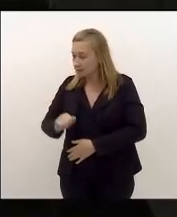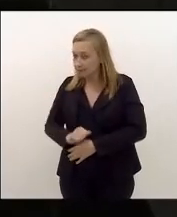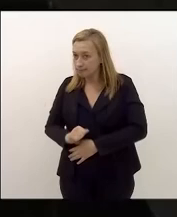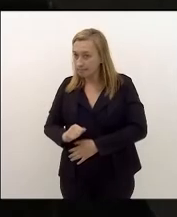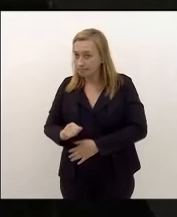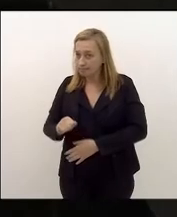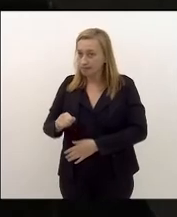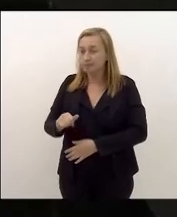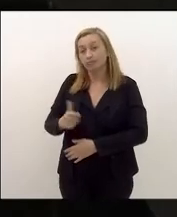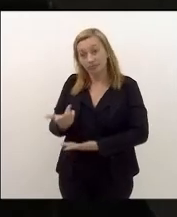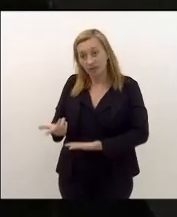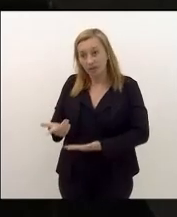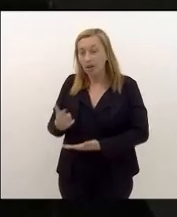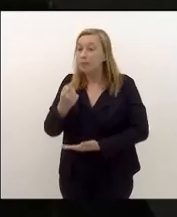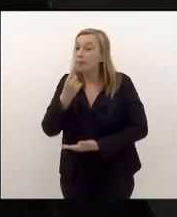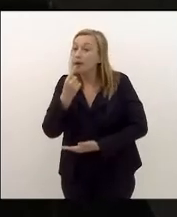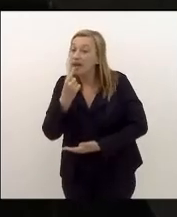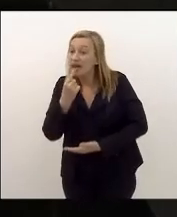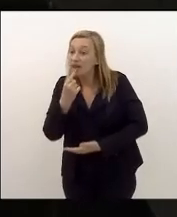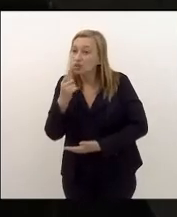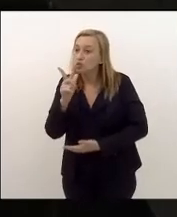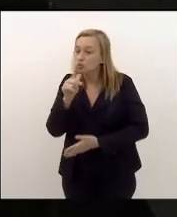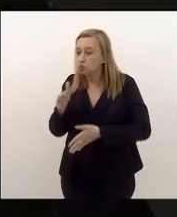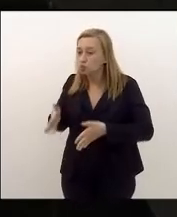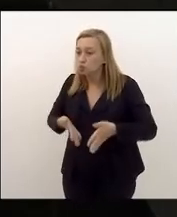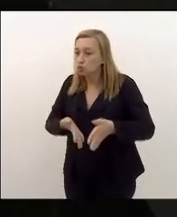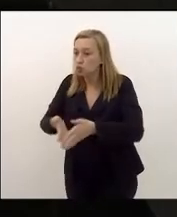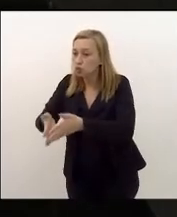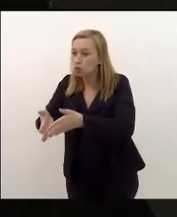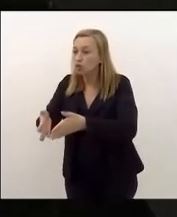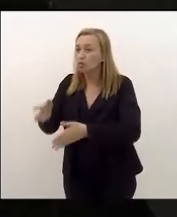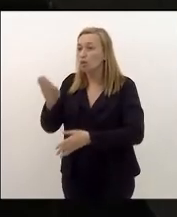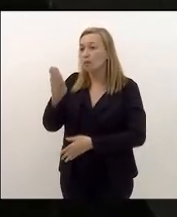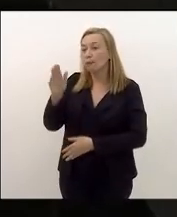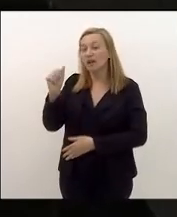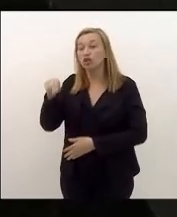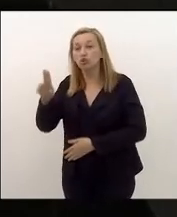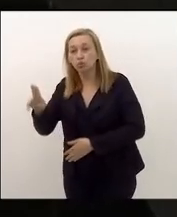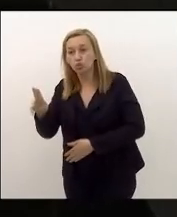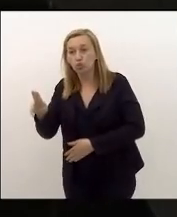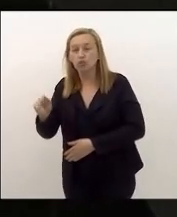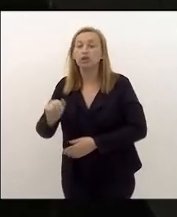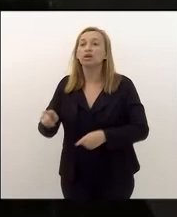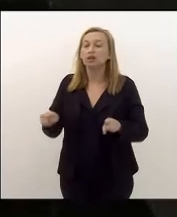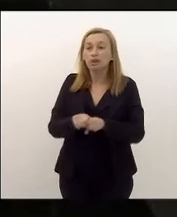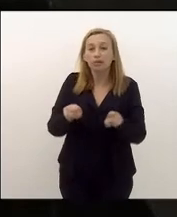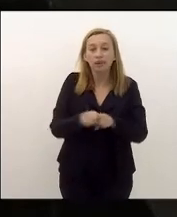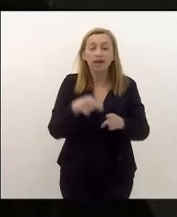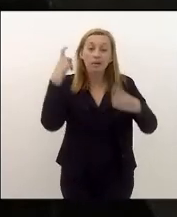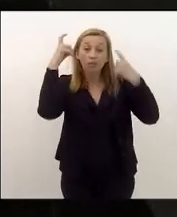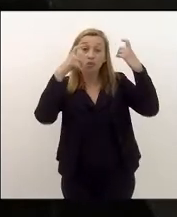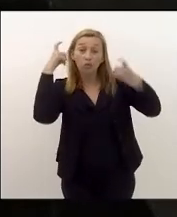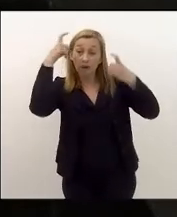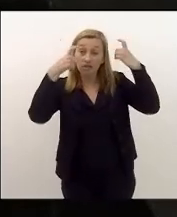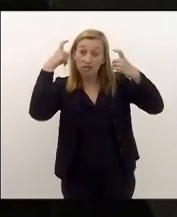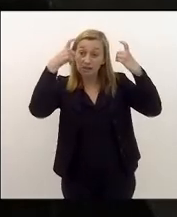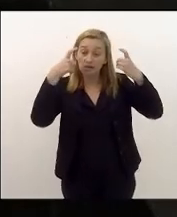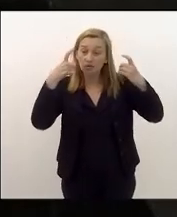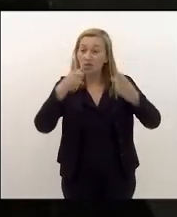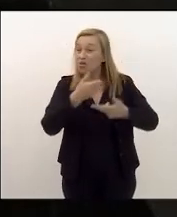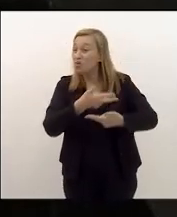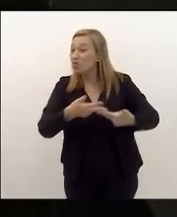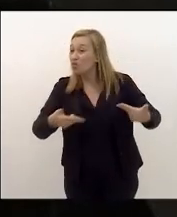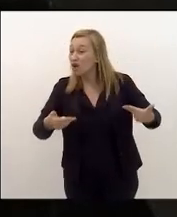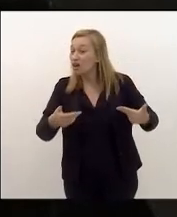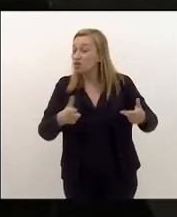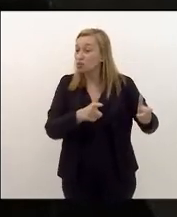às margens do Guandu, naquela região, e também a preocupação com várias